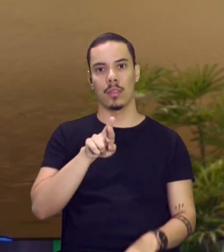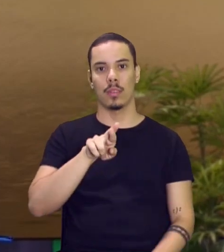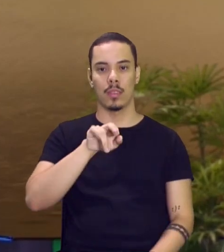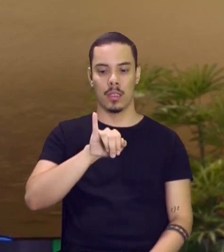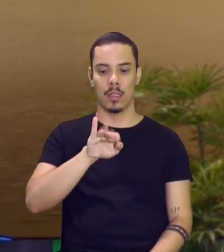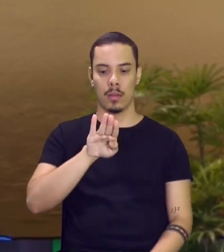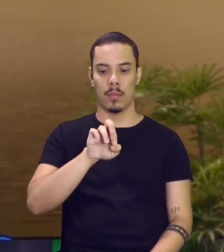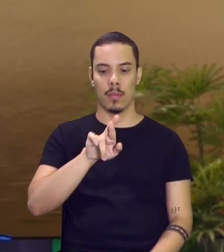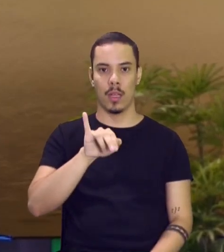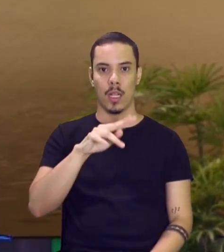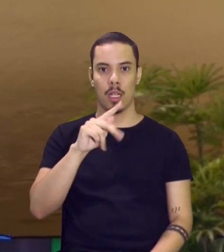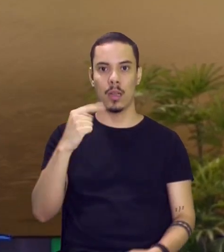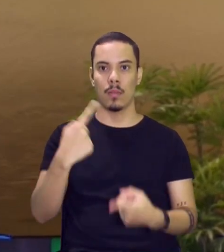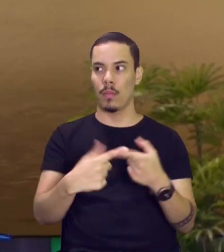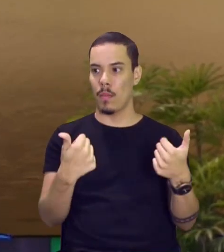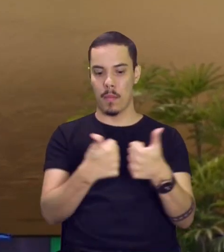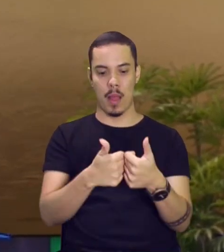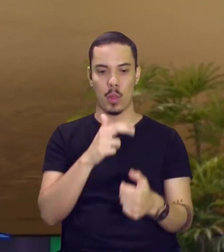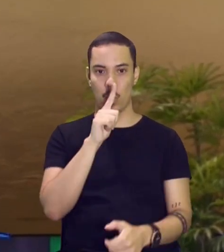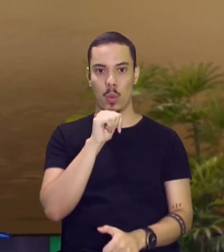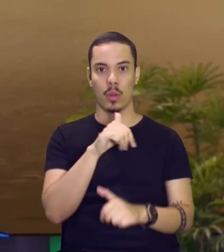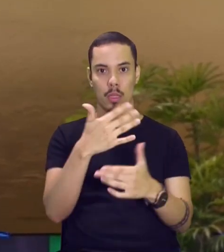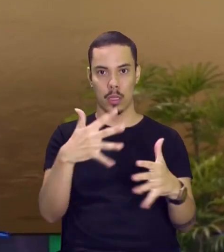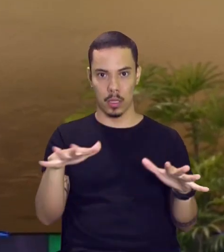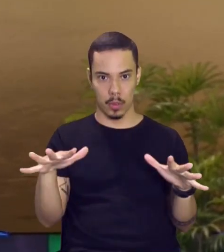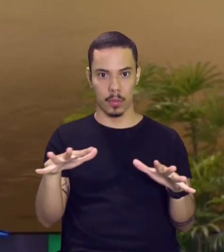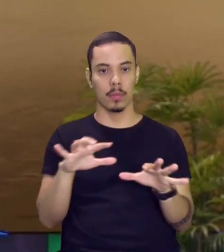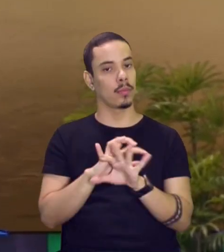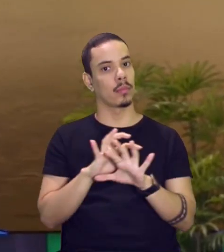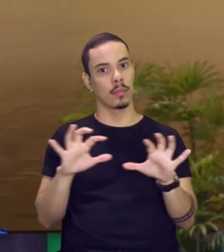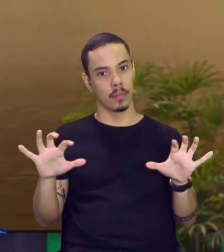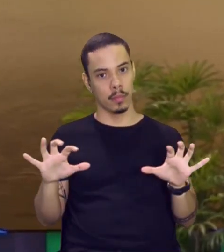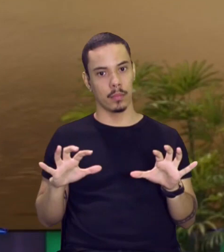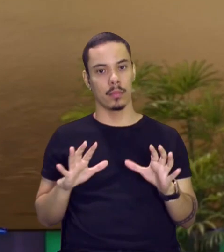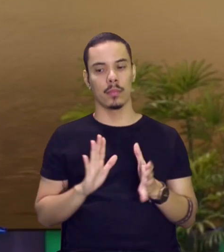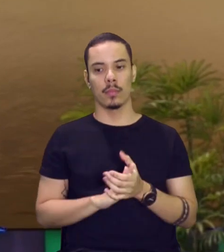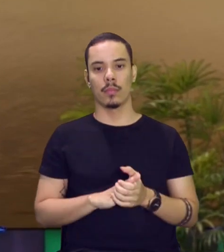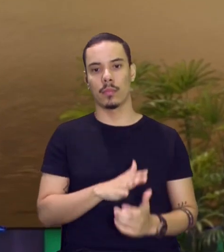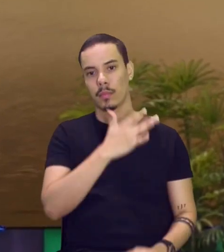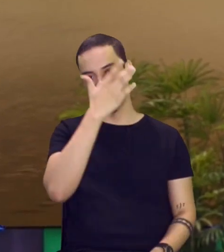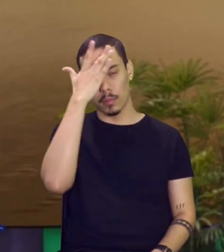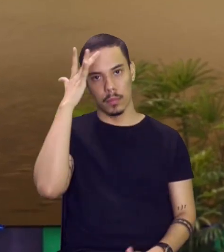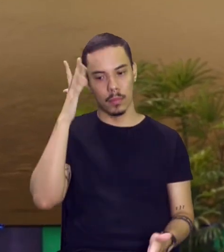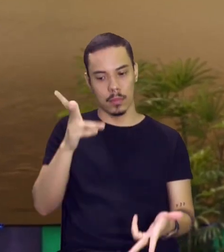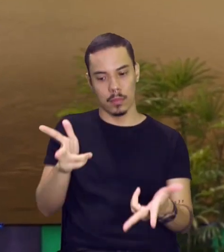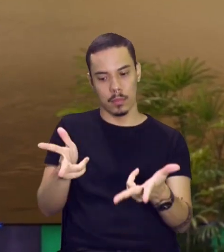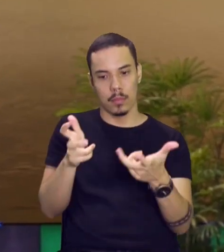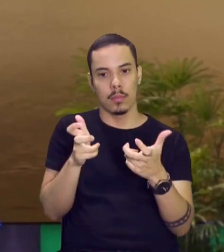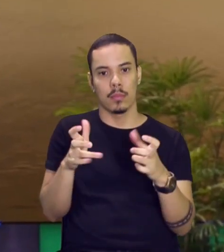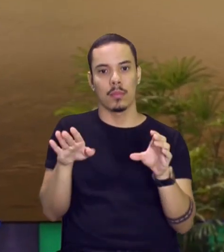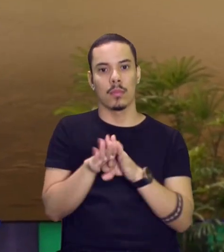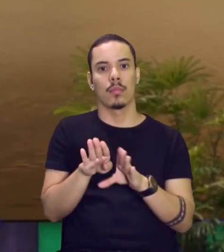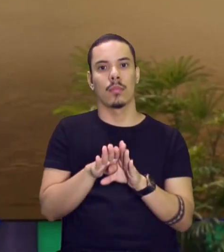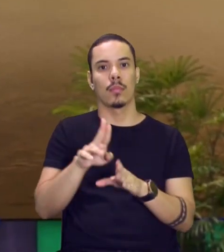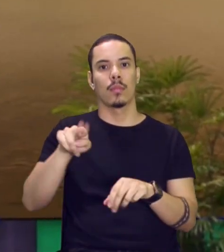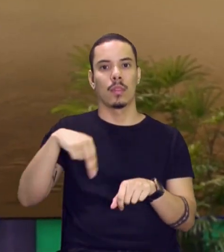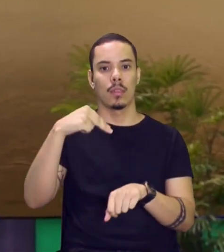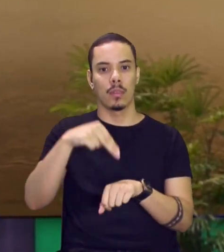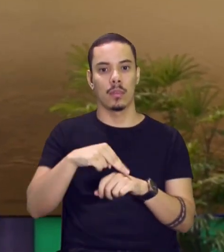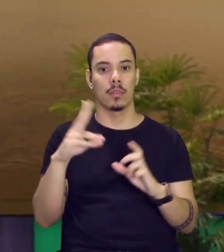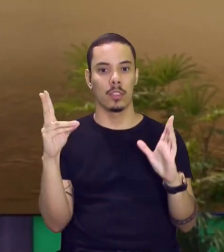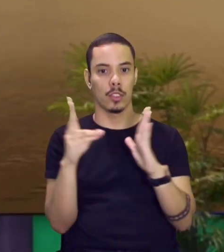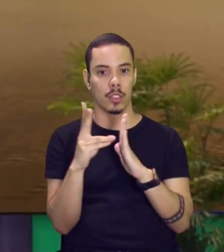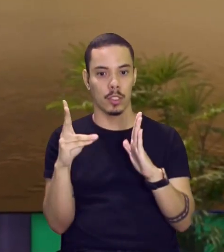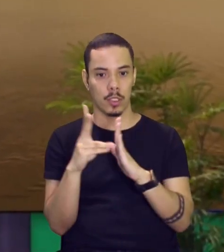isso, povos da Amazônia, povos tradicionais, ribeirinhos, povos extrativistas, nações